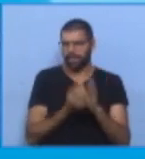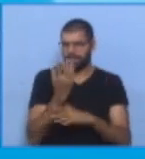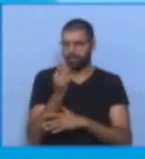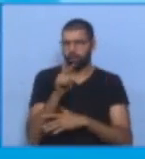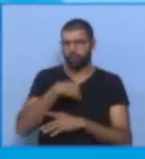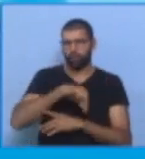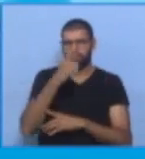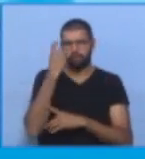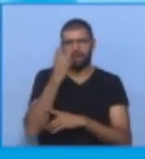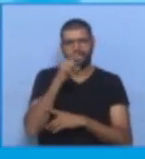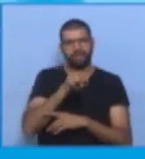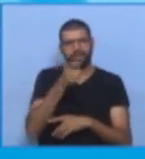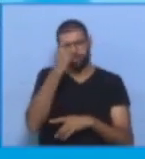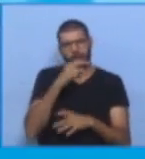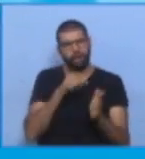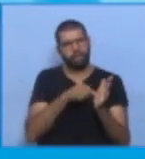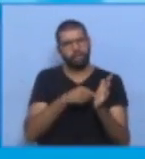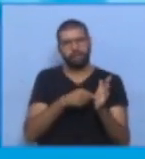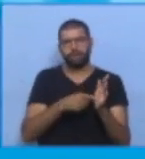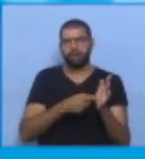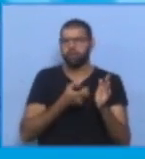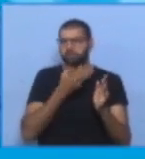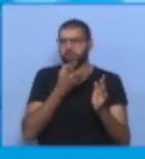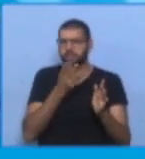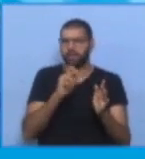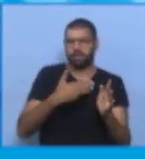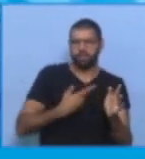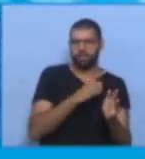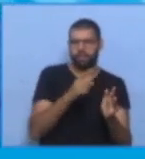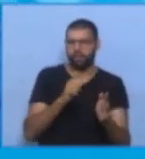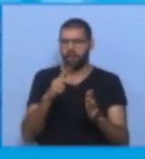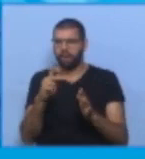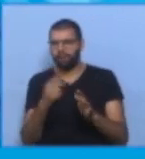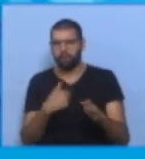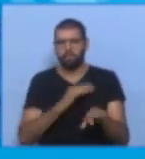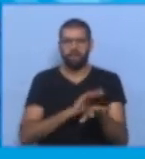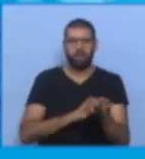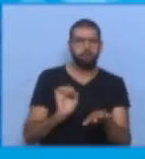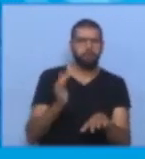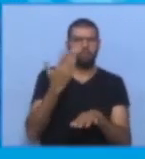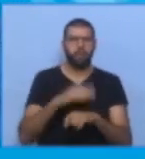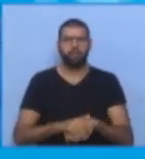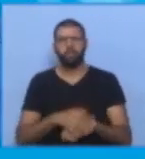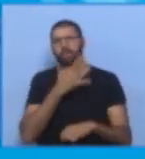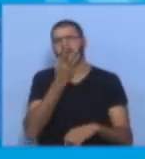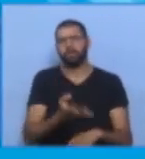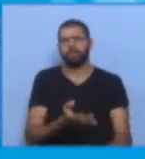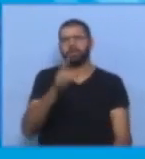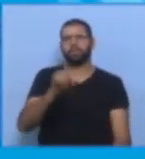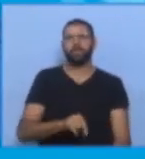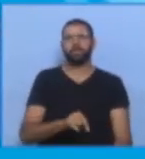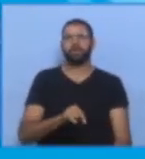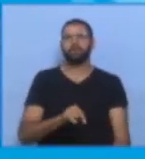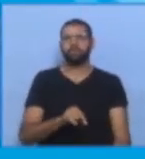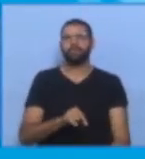que esta narrativa nos fala de um Adão e Eva, que nos fala de um pecado original, que nos fala de